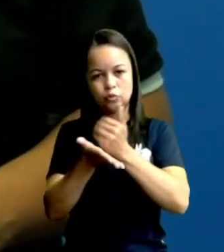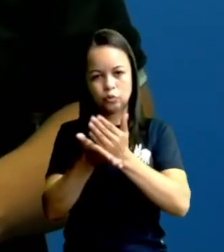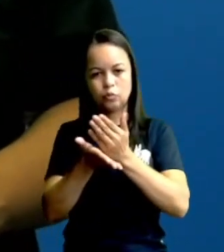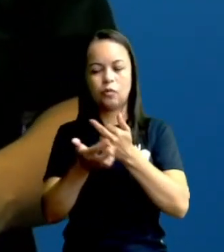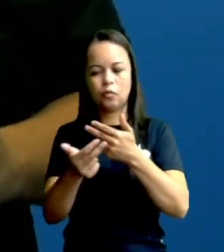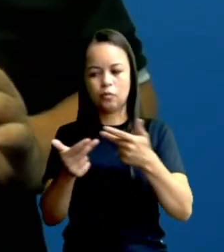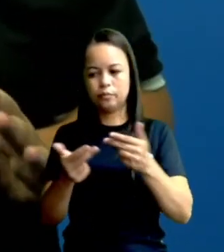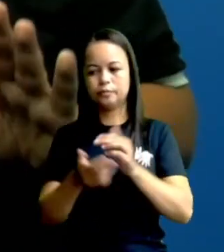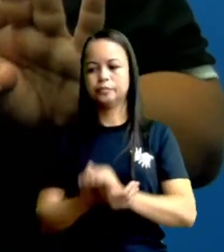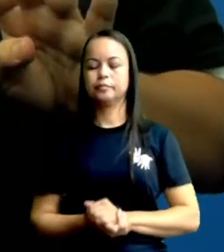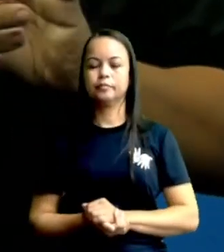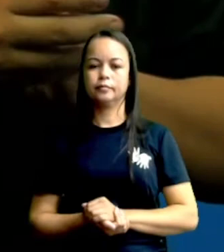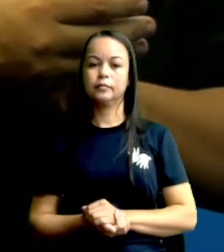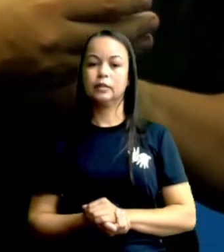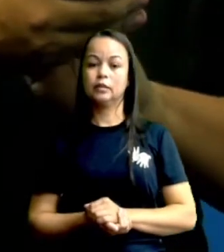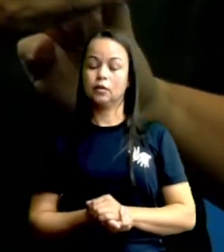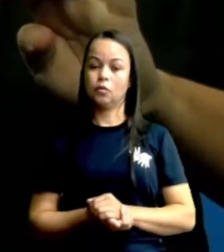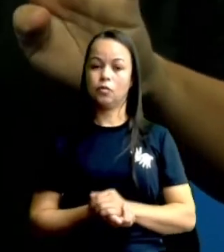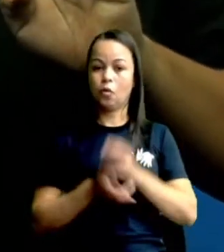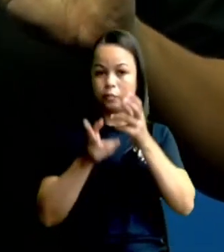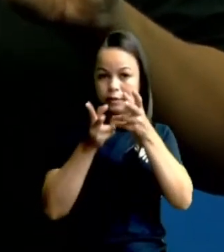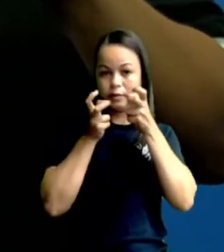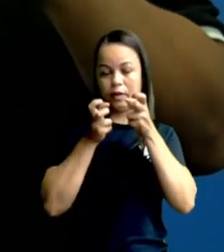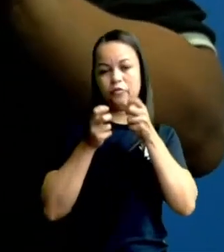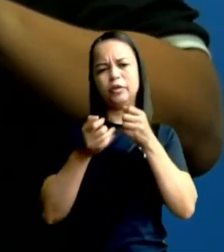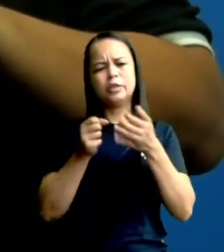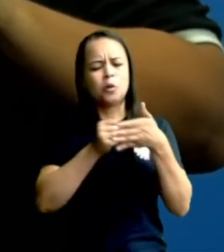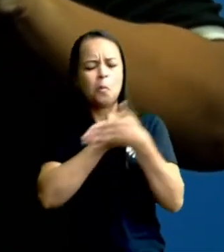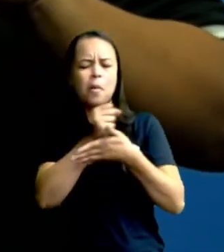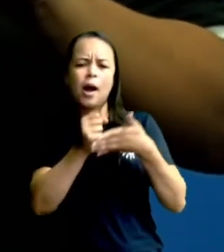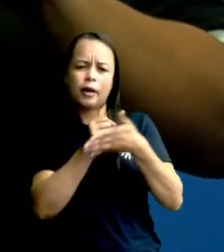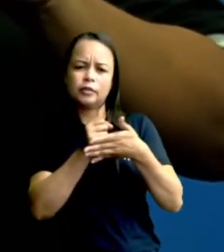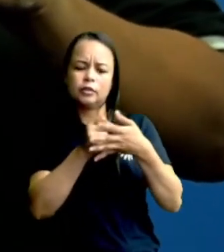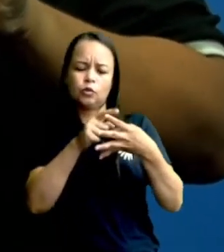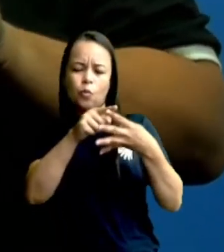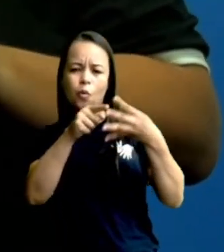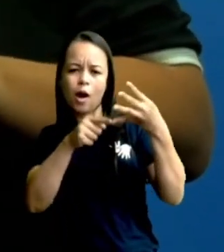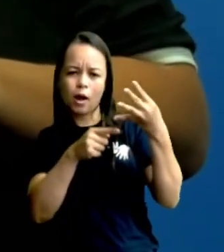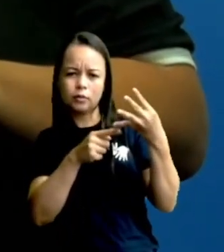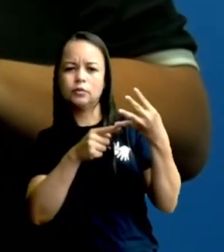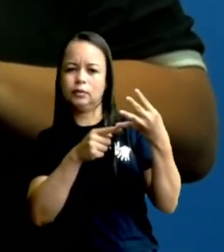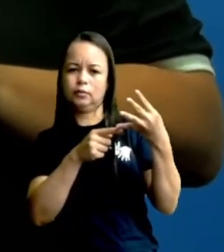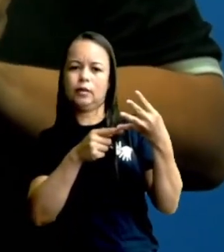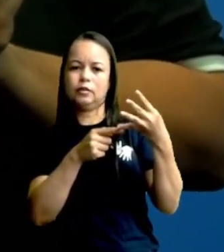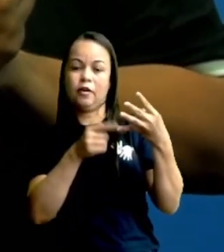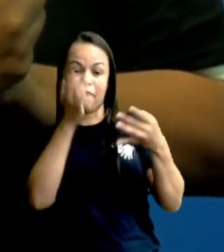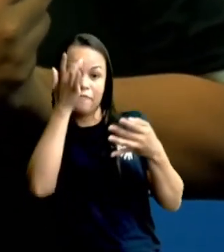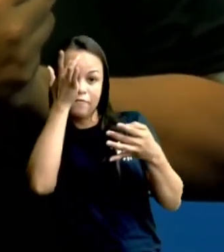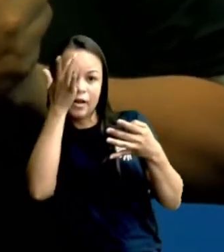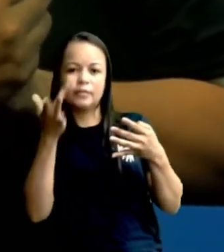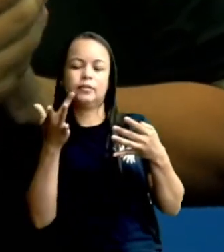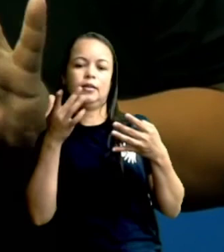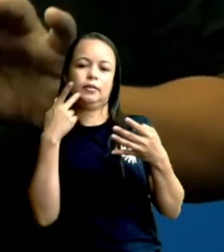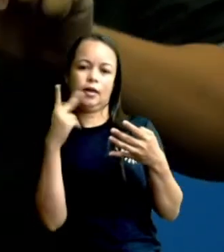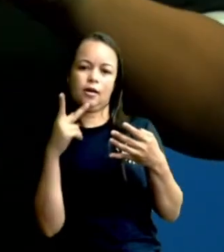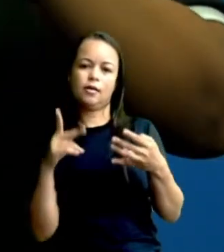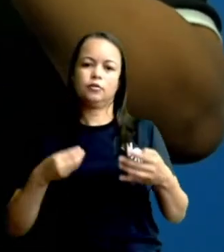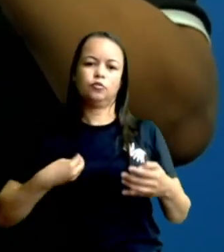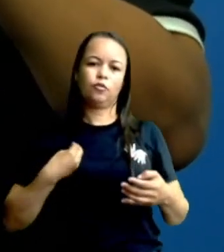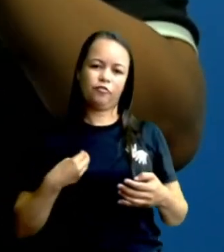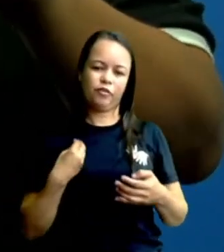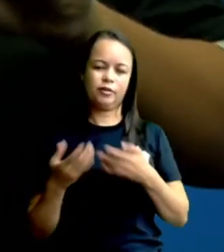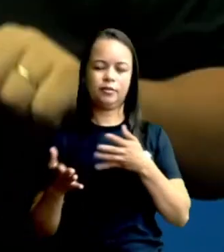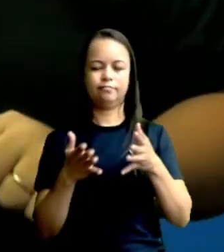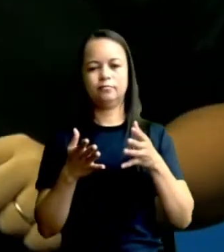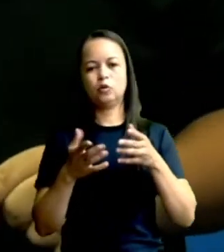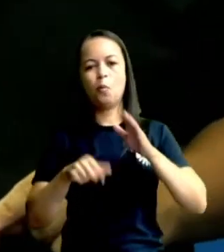utilizar. Então veja que são coisas básicas. Esses 4 itens básicos vai facilitar muito a sua vida na